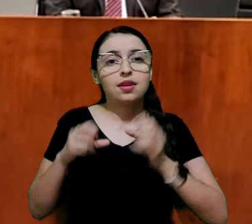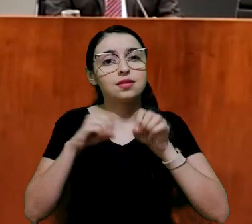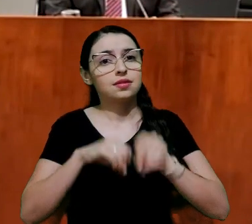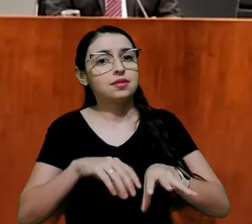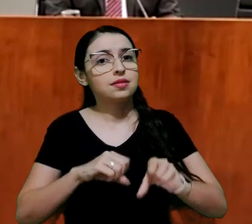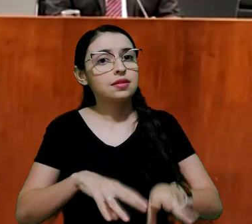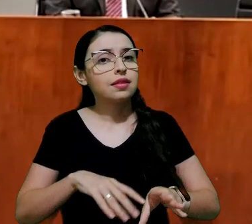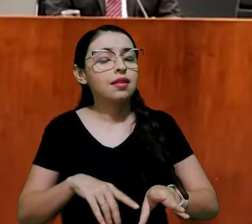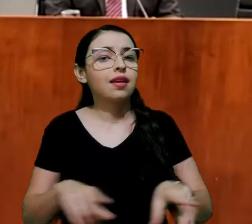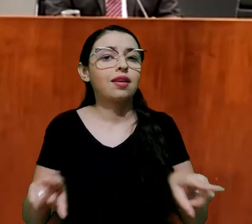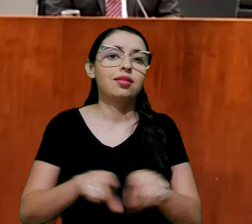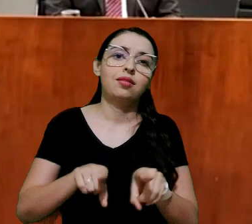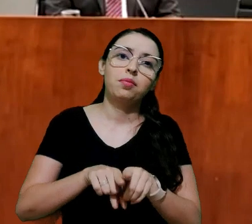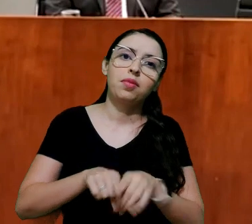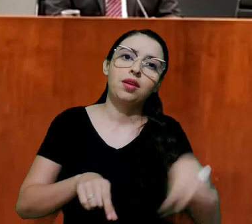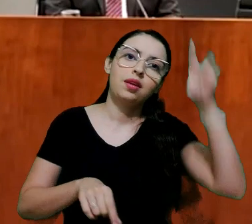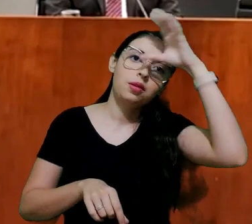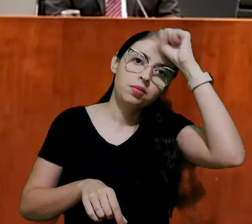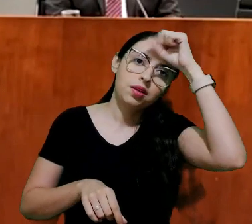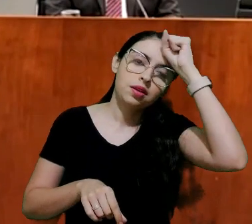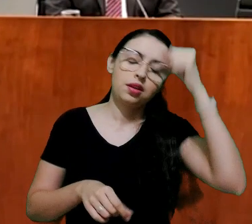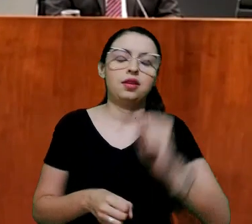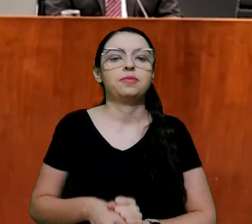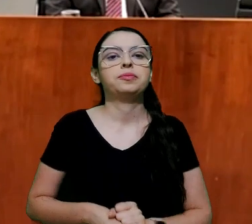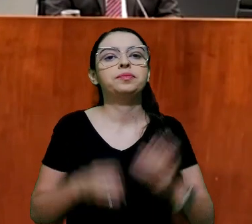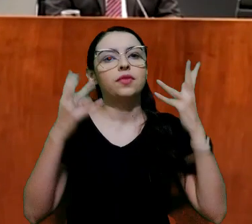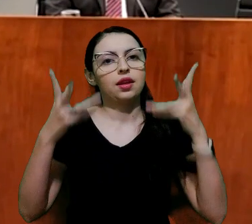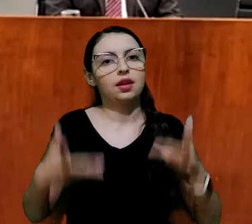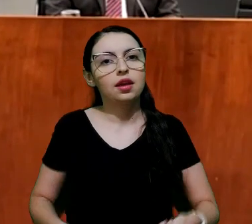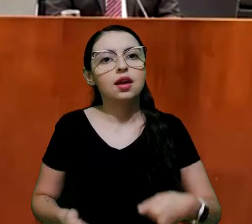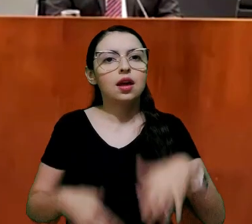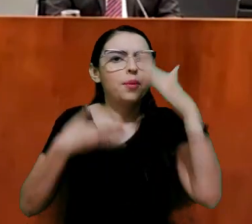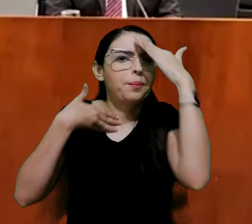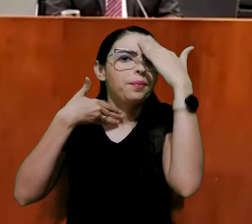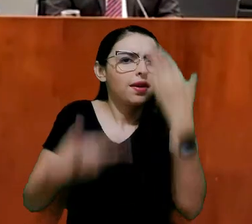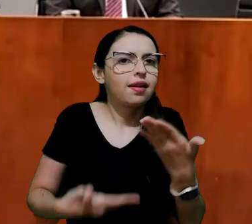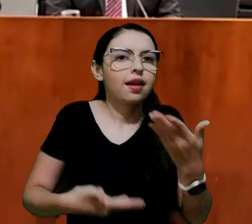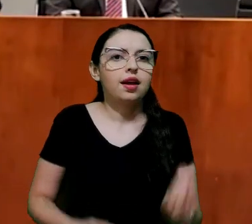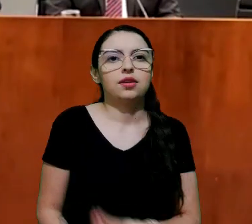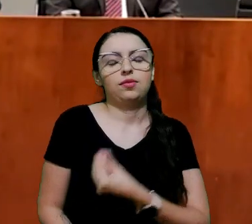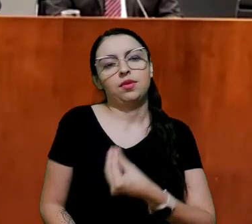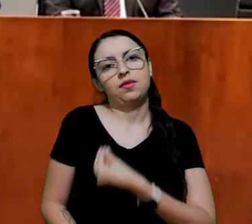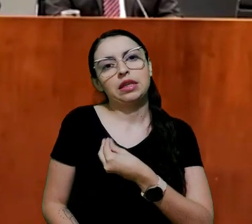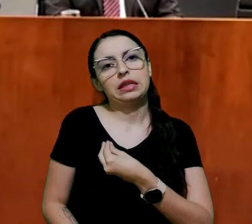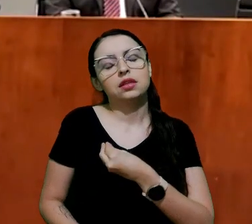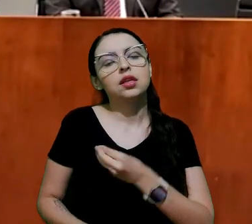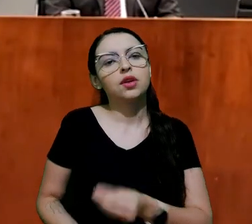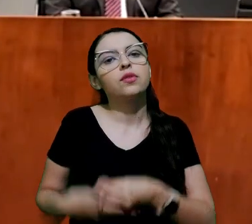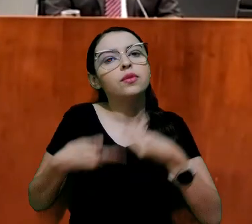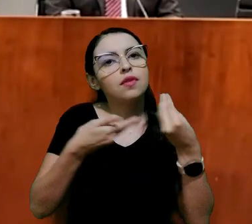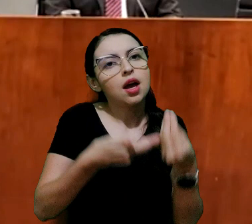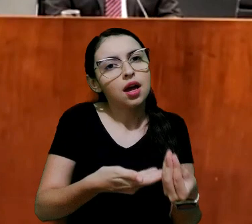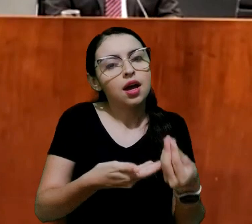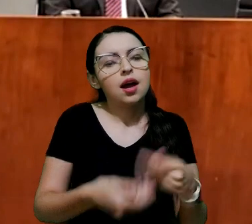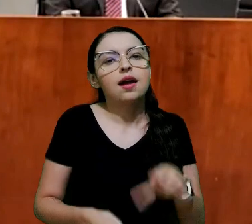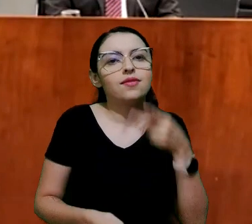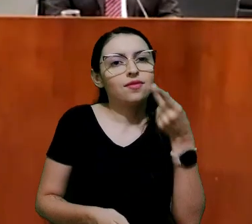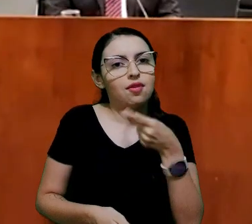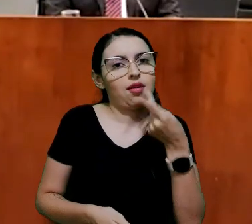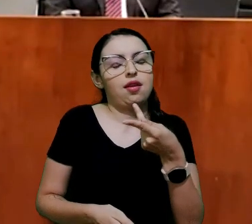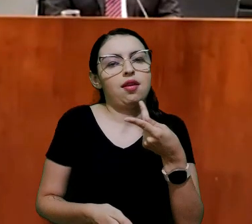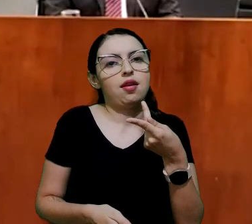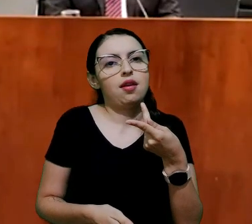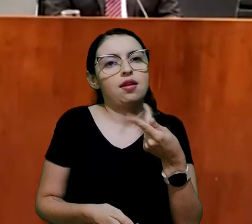experiência. Muitíssimo obrigado a todos pela presença. Eu devolvo, então, a palavra ao